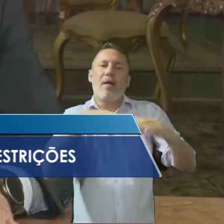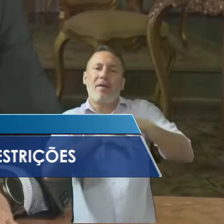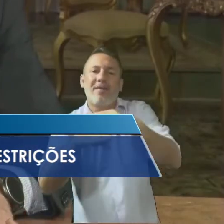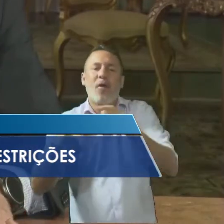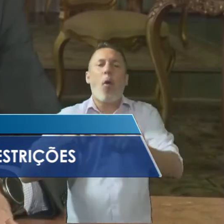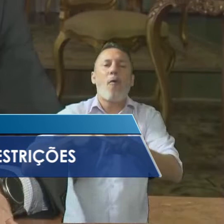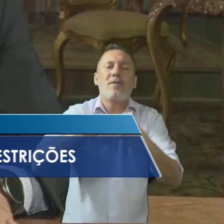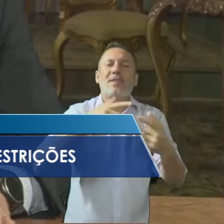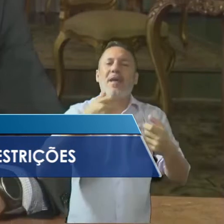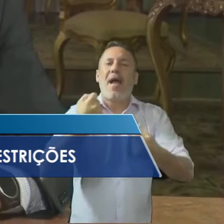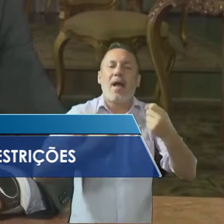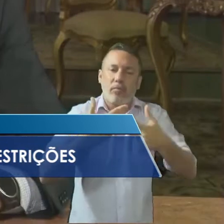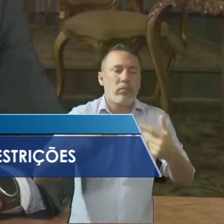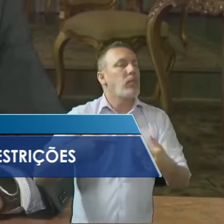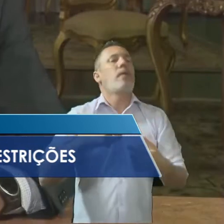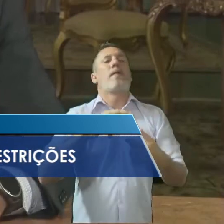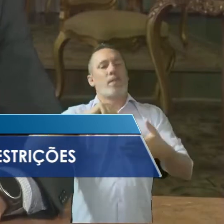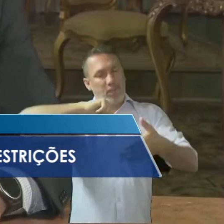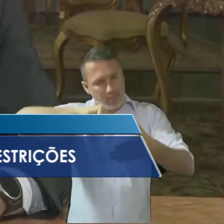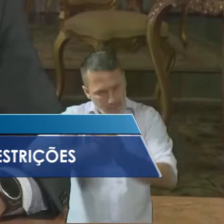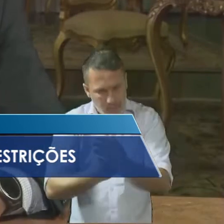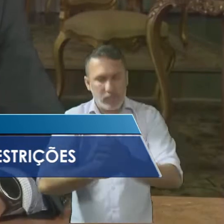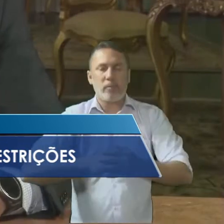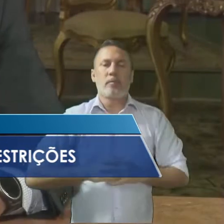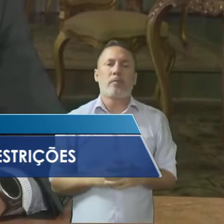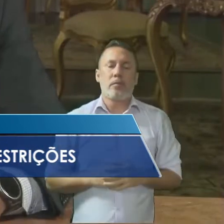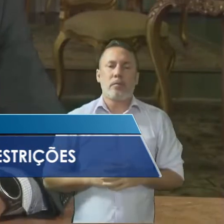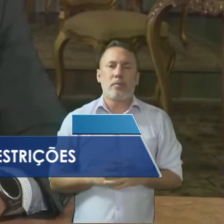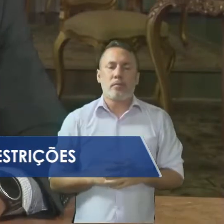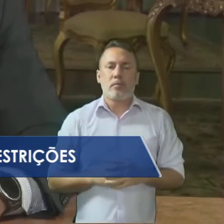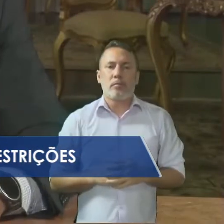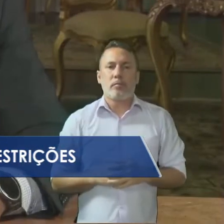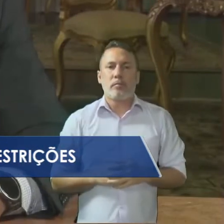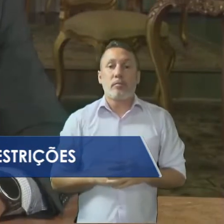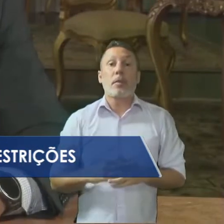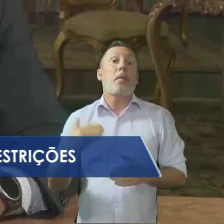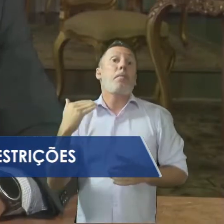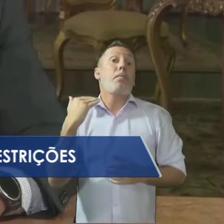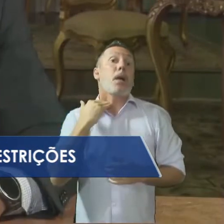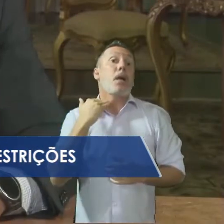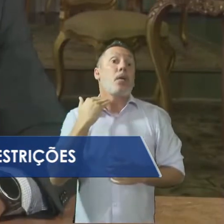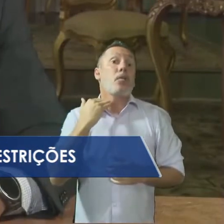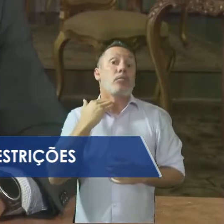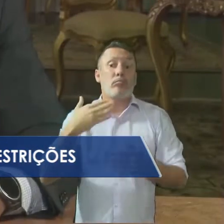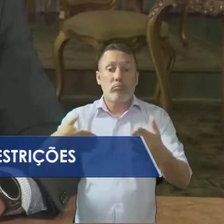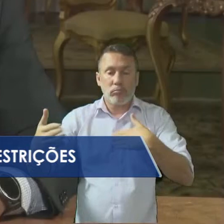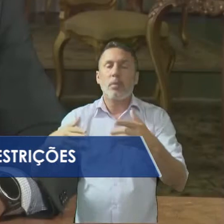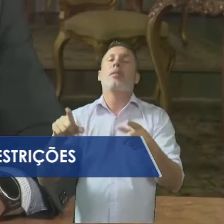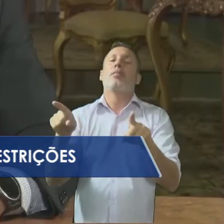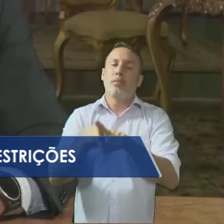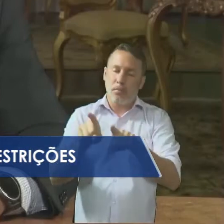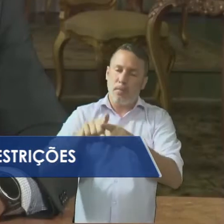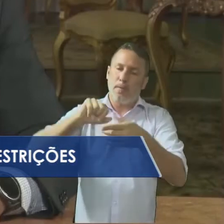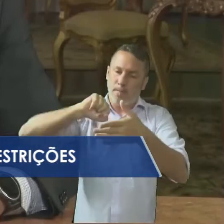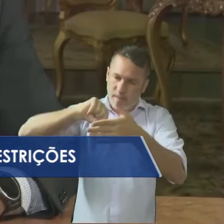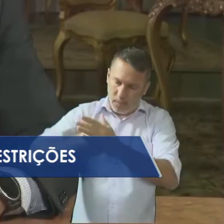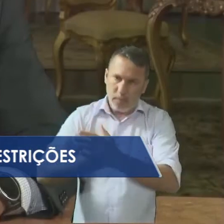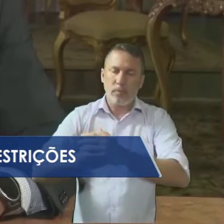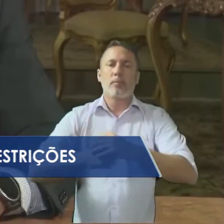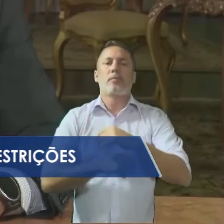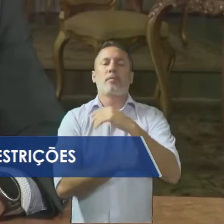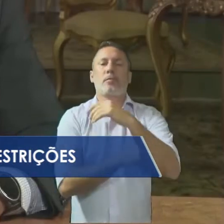será consertado considerado essencial para a próxima semana é agências bancárias também não vão